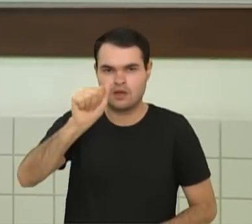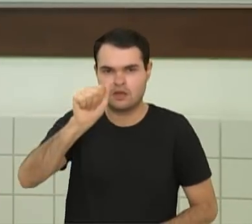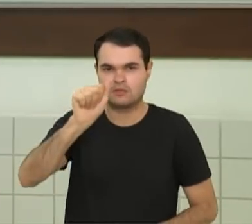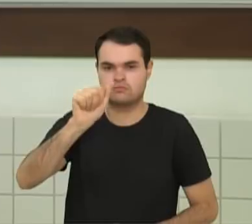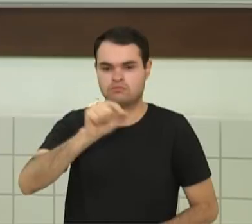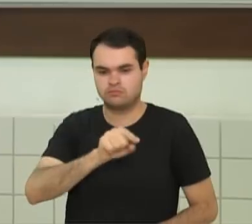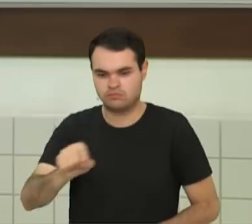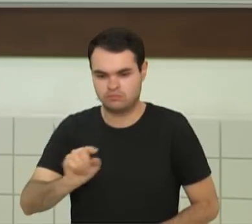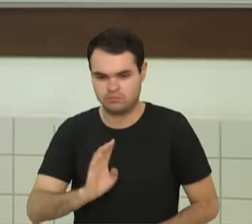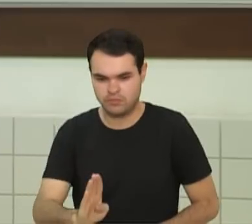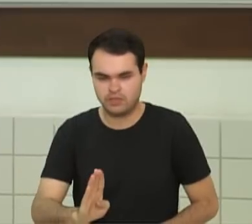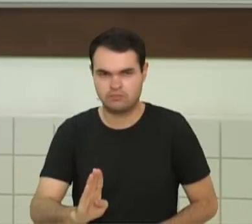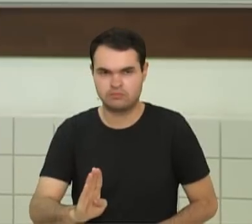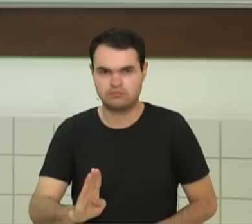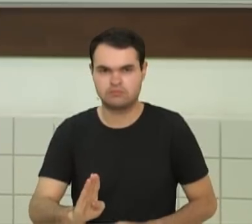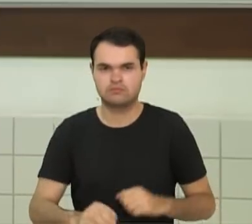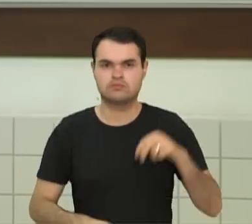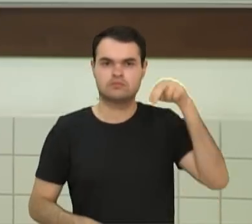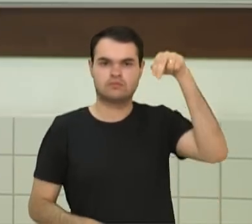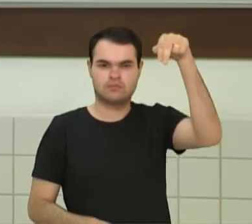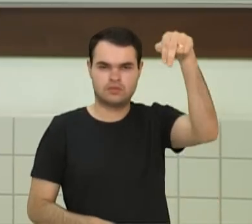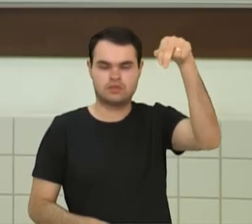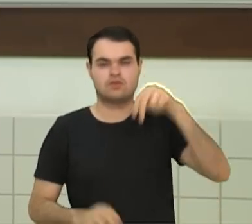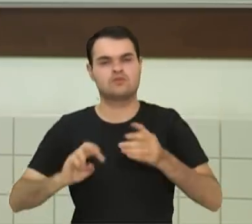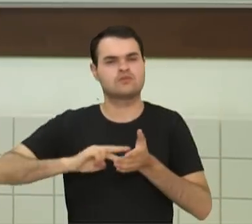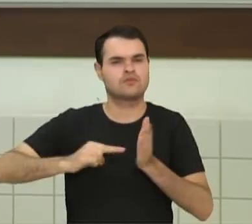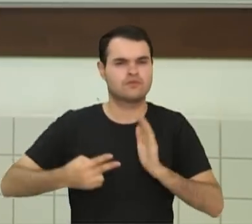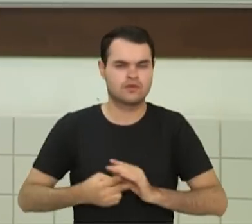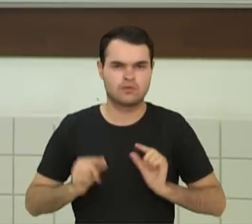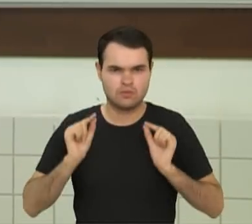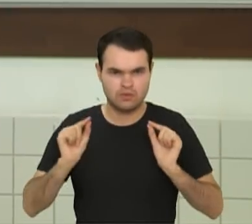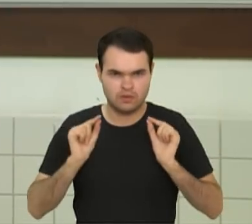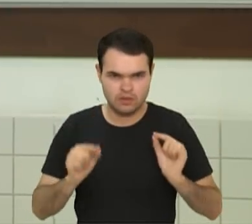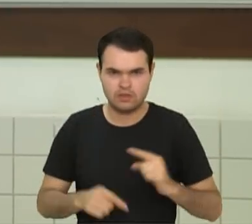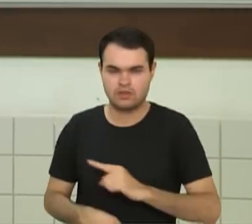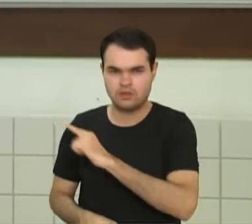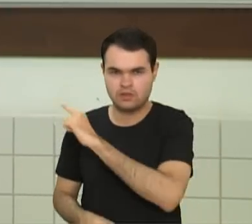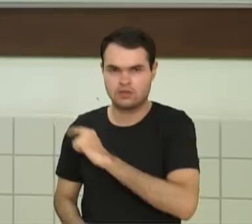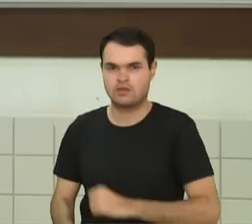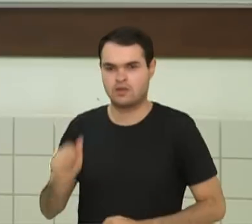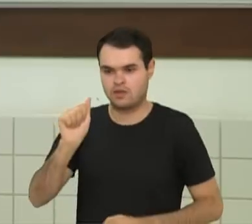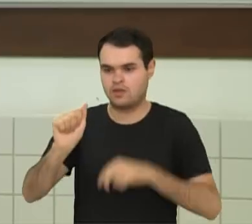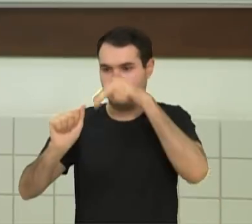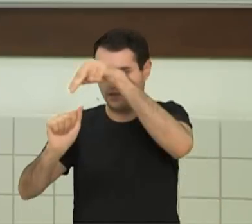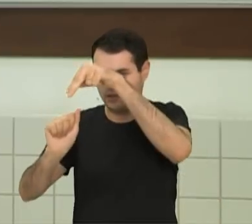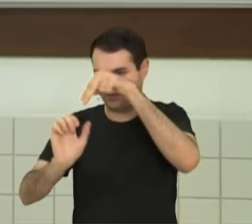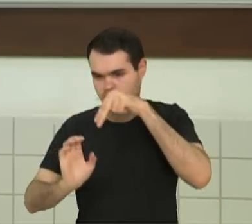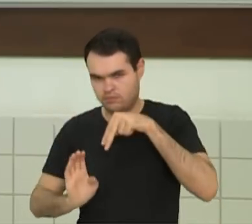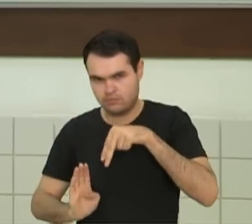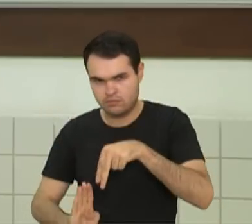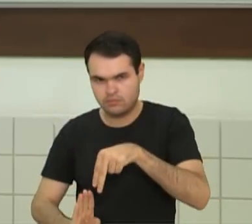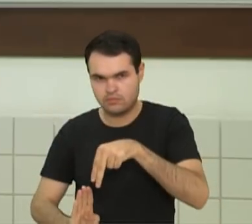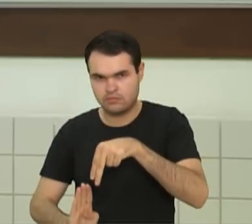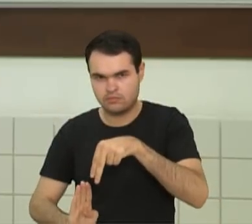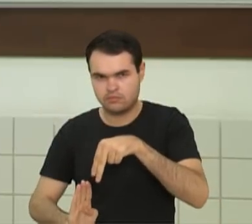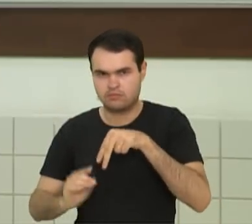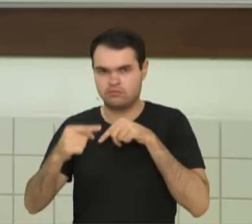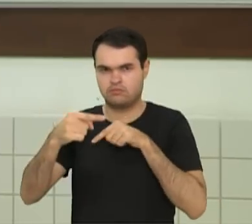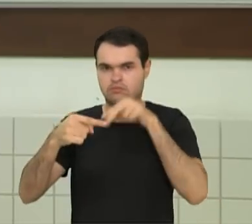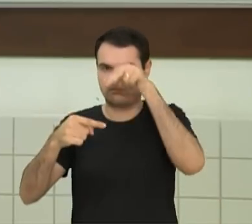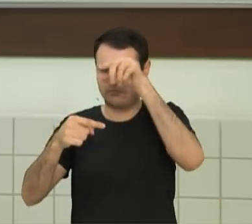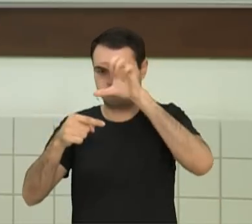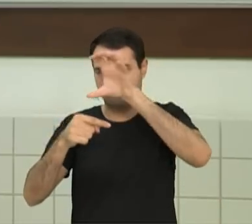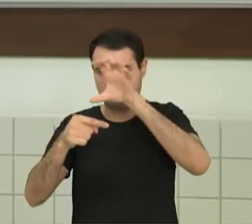B elevado a N. Ou seja, isso daqui é o A elevado a N sobre B